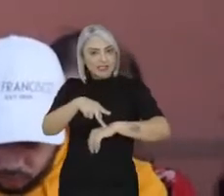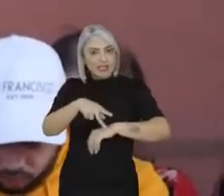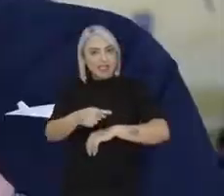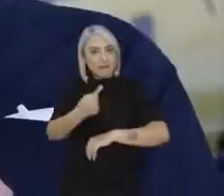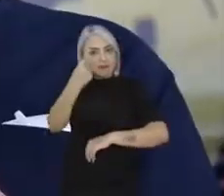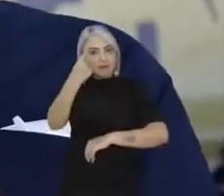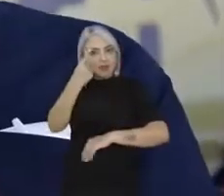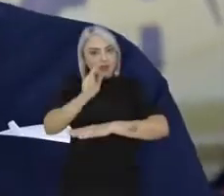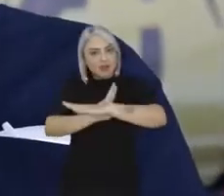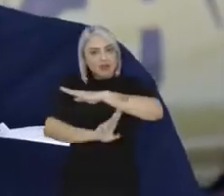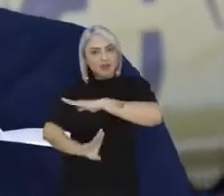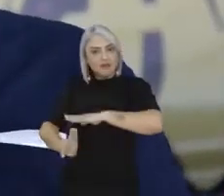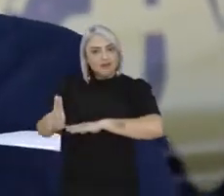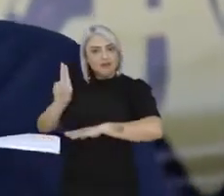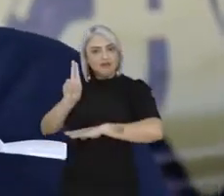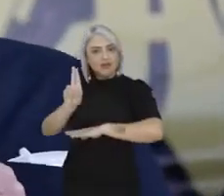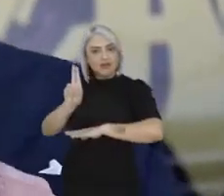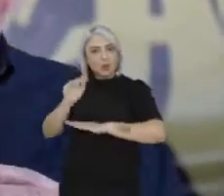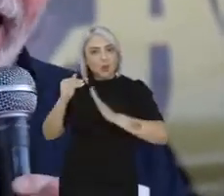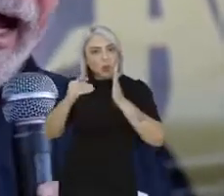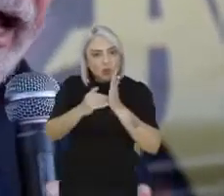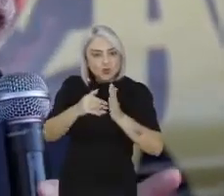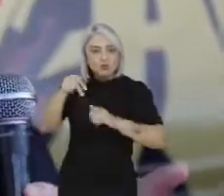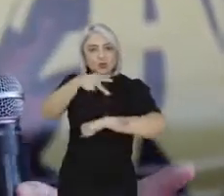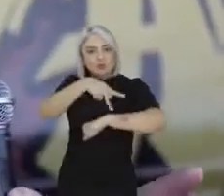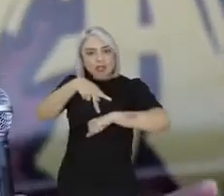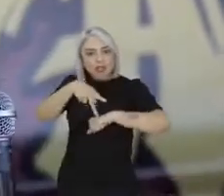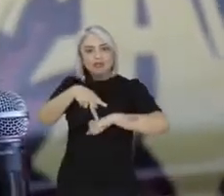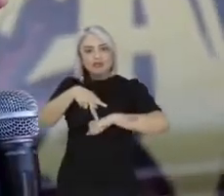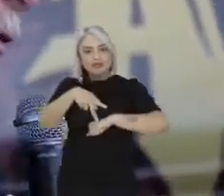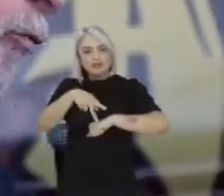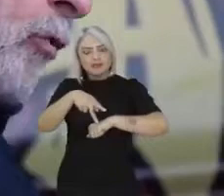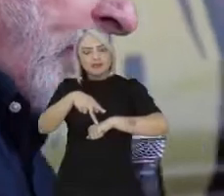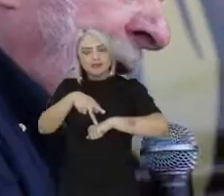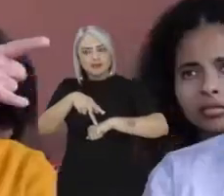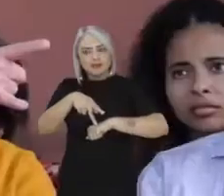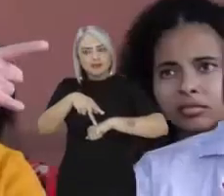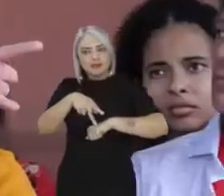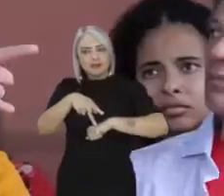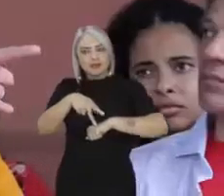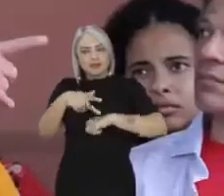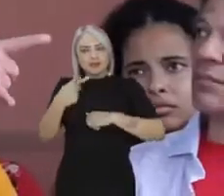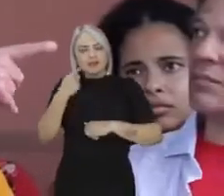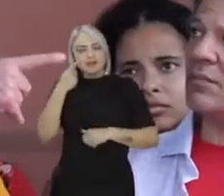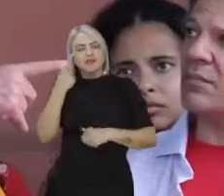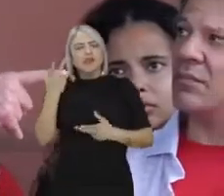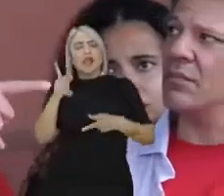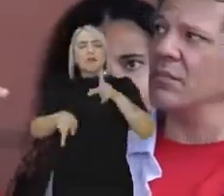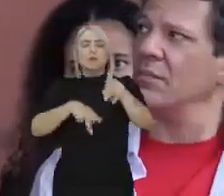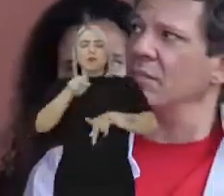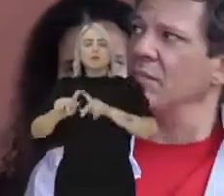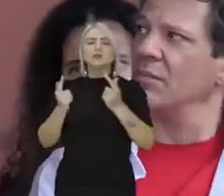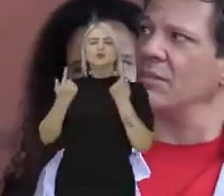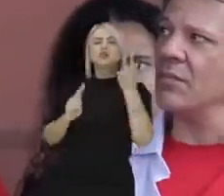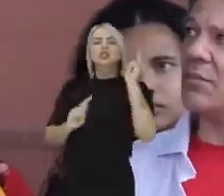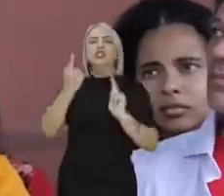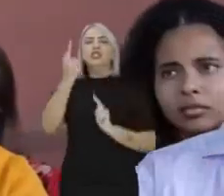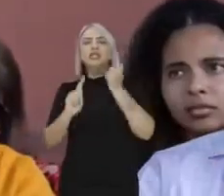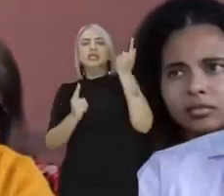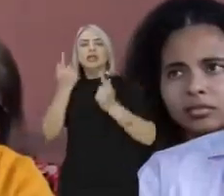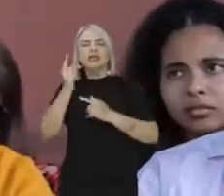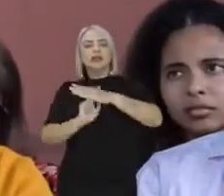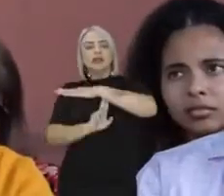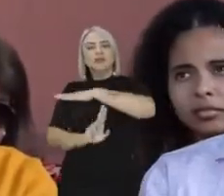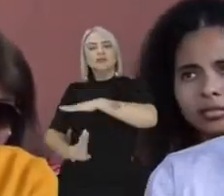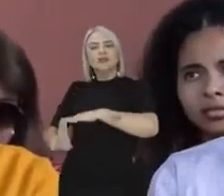O último. Você pega a população chilena na universidade, é o dobro